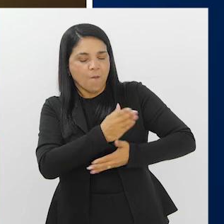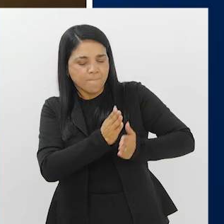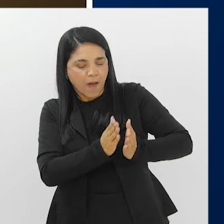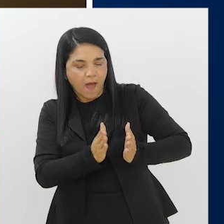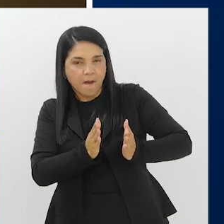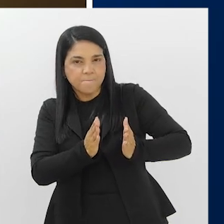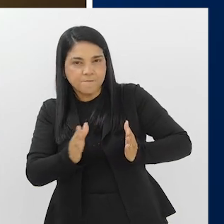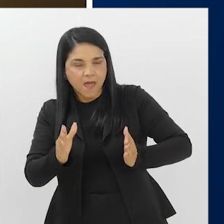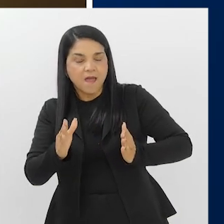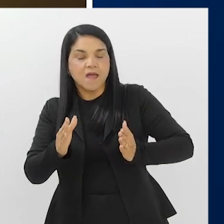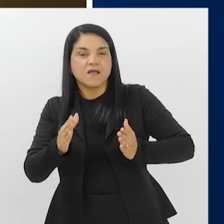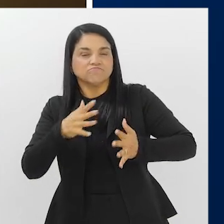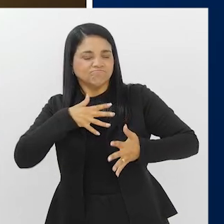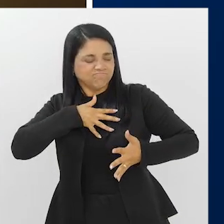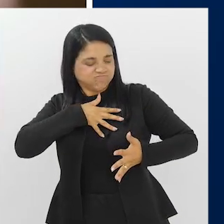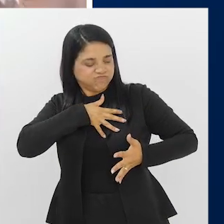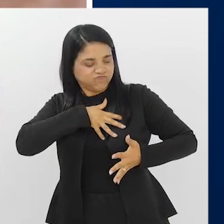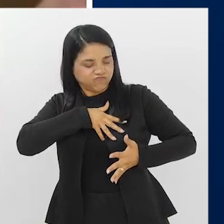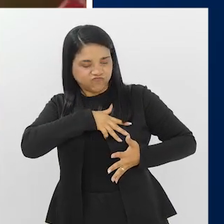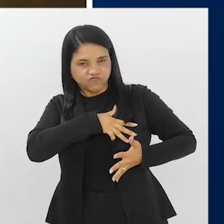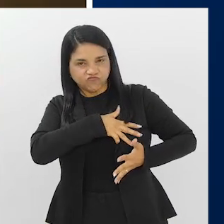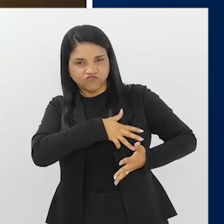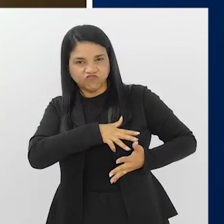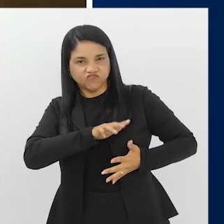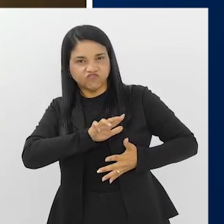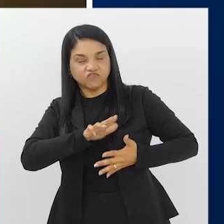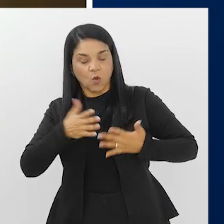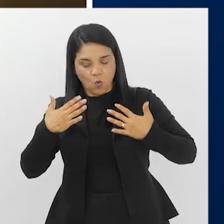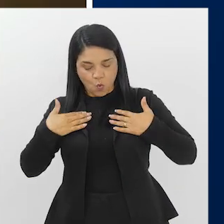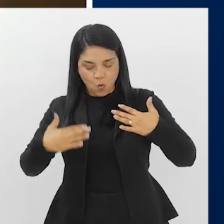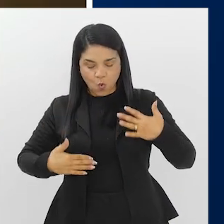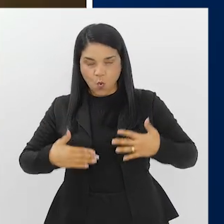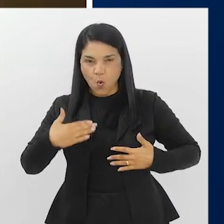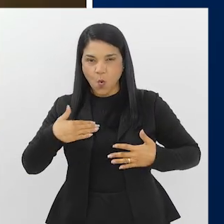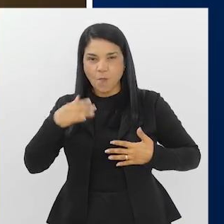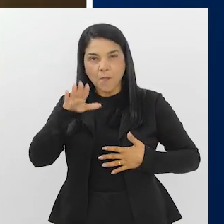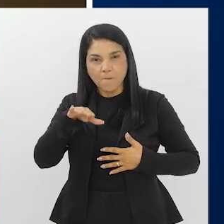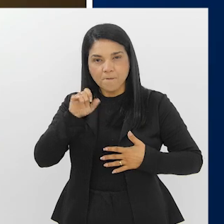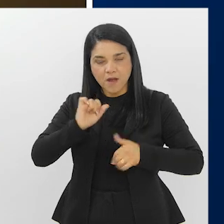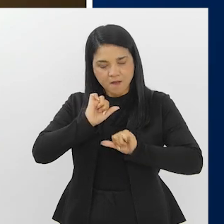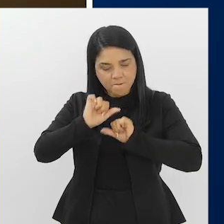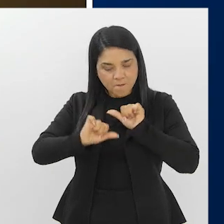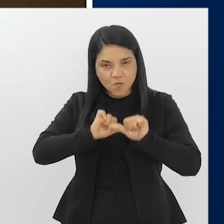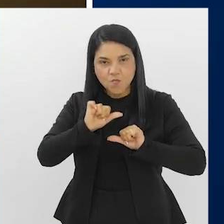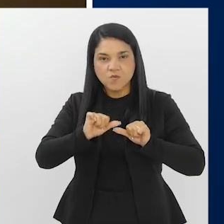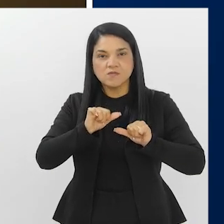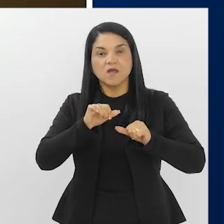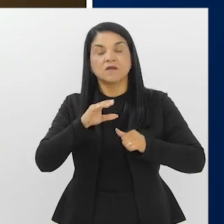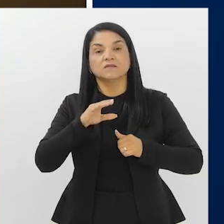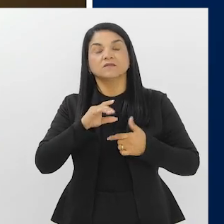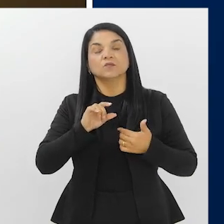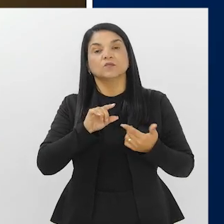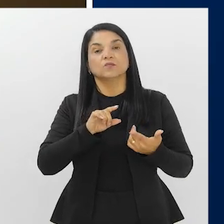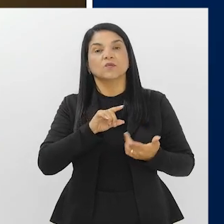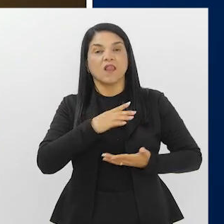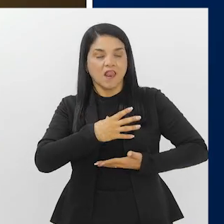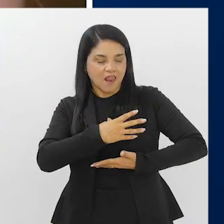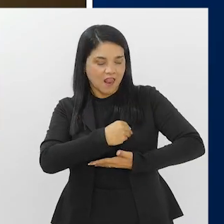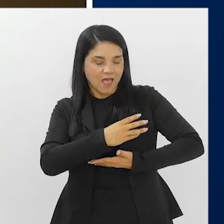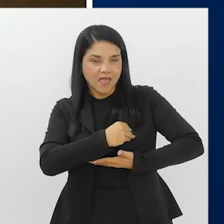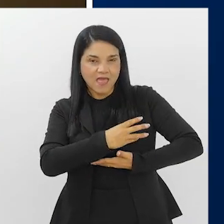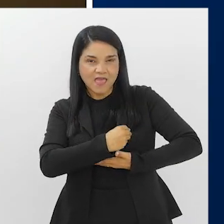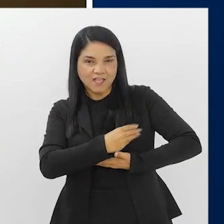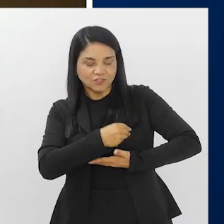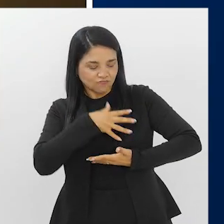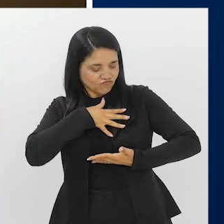vai precisar, né? Que vai passar por toda uma transformação, o corpo da mulher. Temos o colostro, depois o leite de transição, que vem com